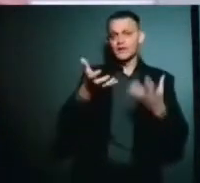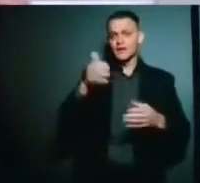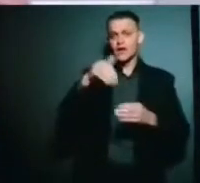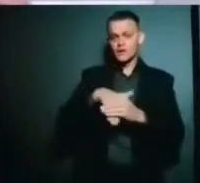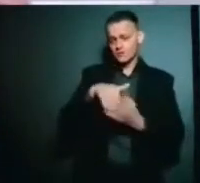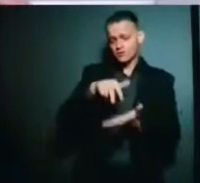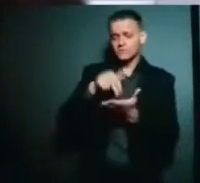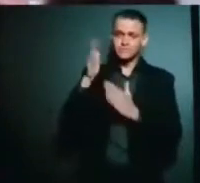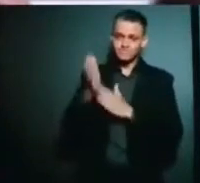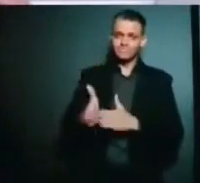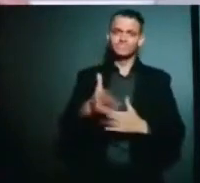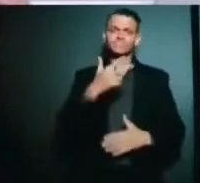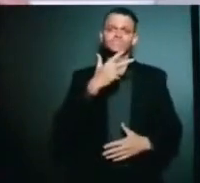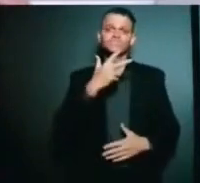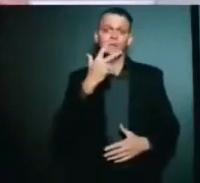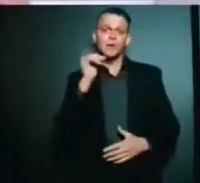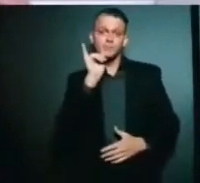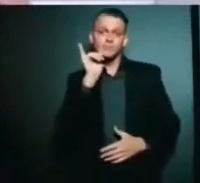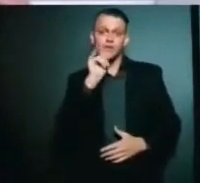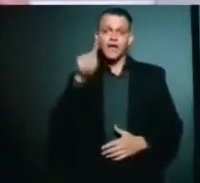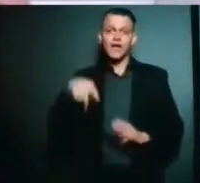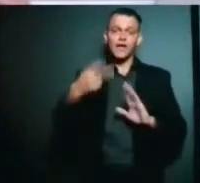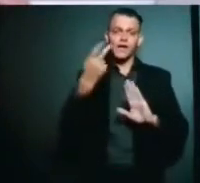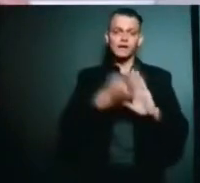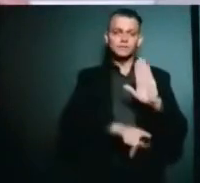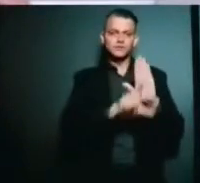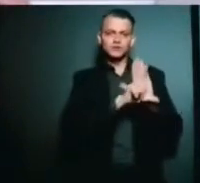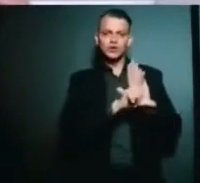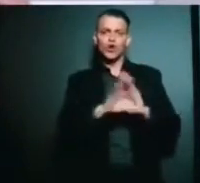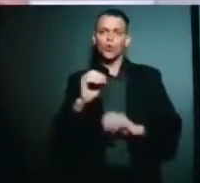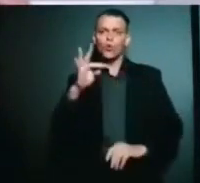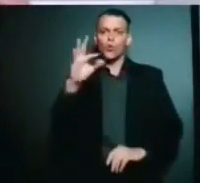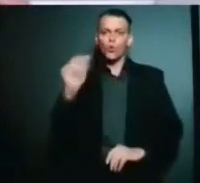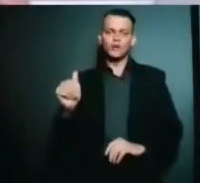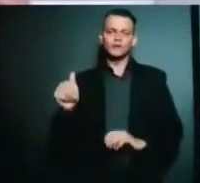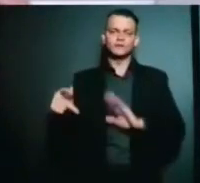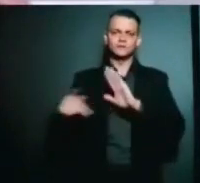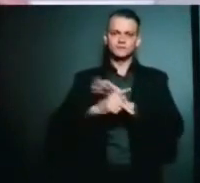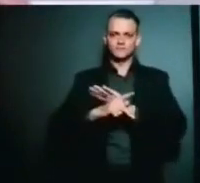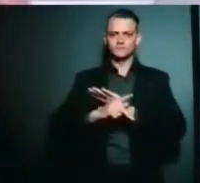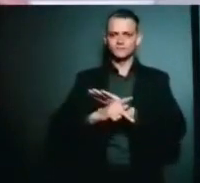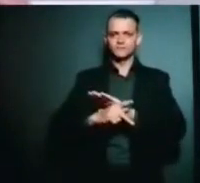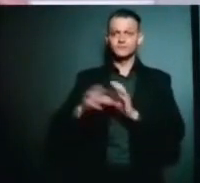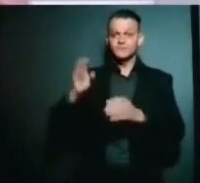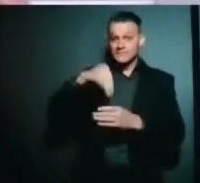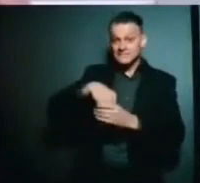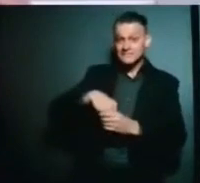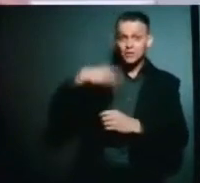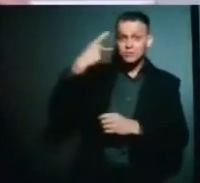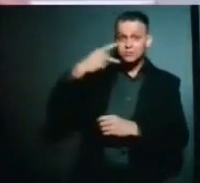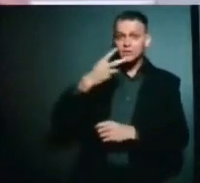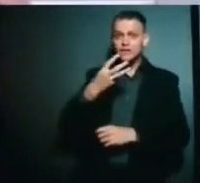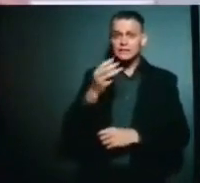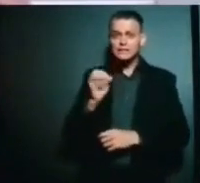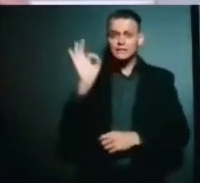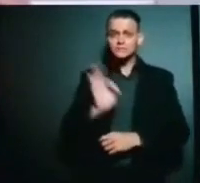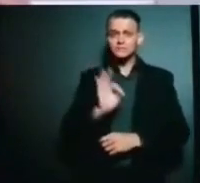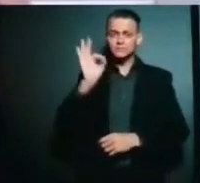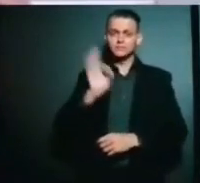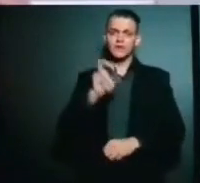ali. Exemplo bem claro foi o nosso projeto de cota na política. Um projeto de 30% de